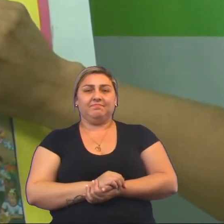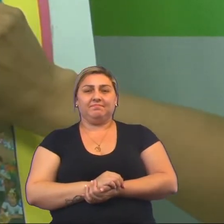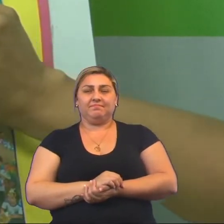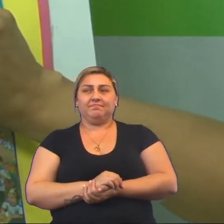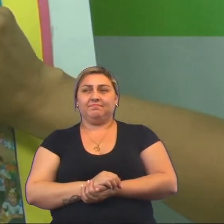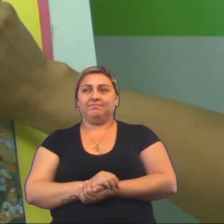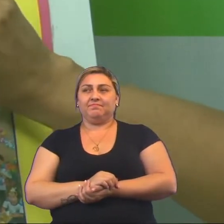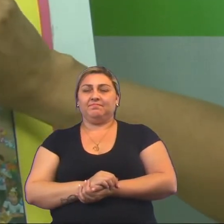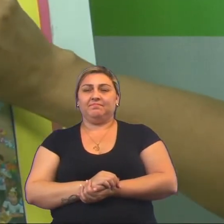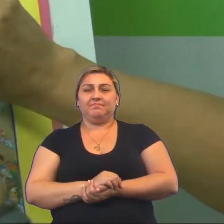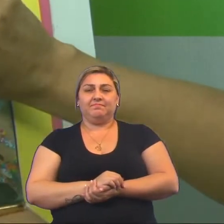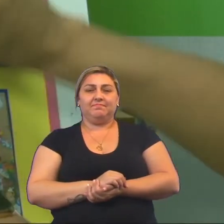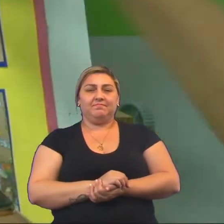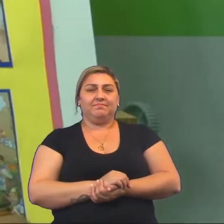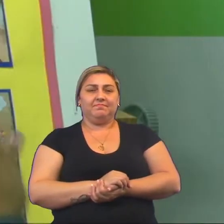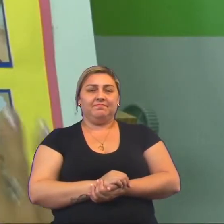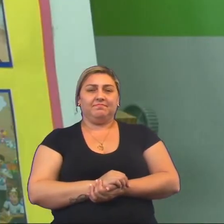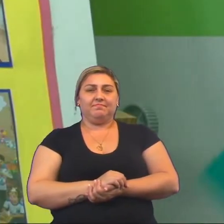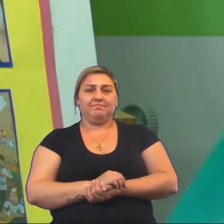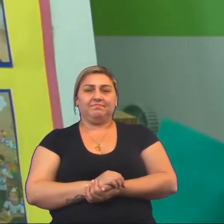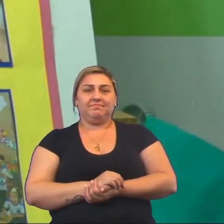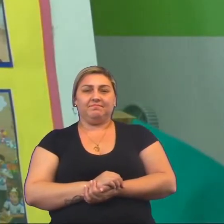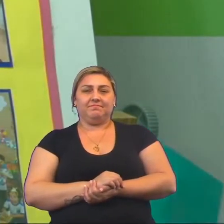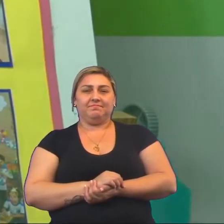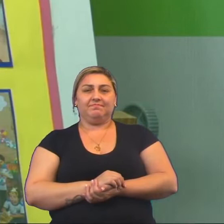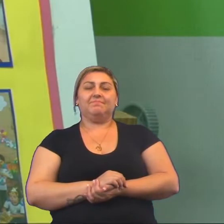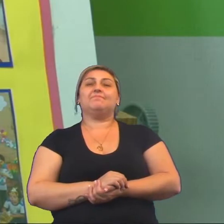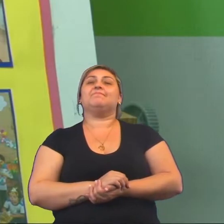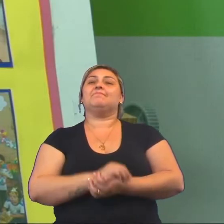tchan, tchan. Tchan, tchan, tchan, tchan.